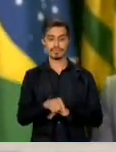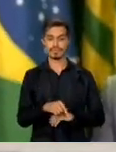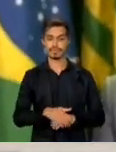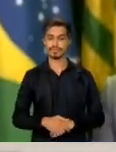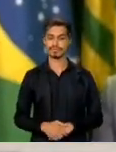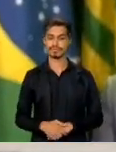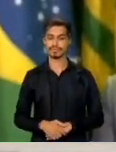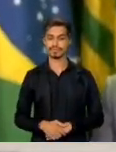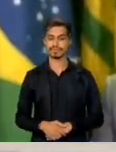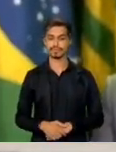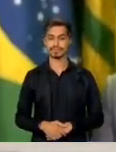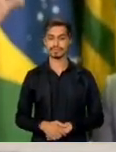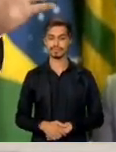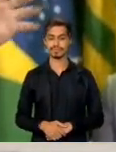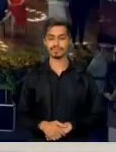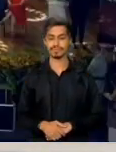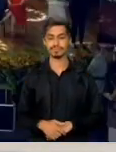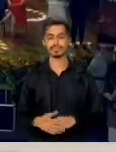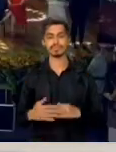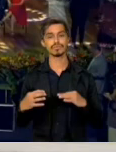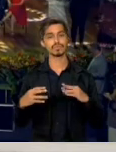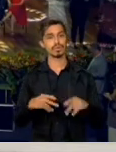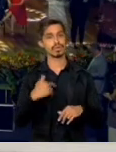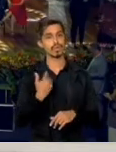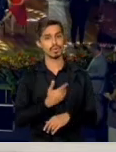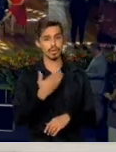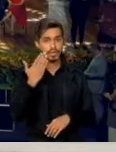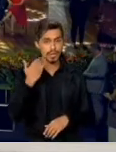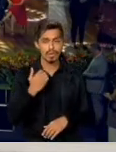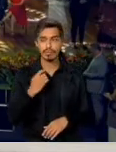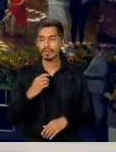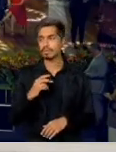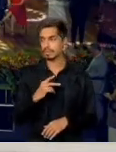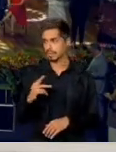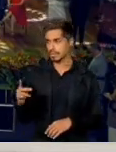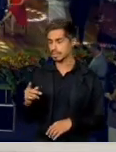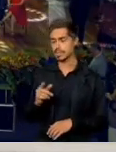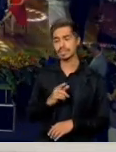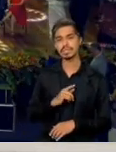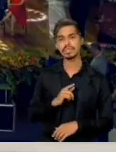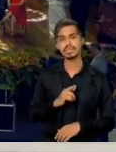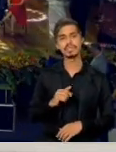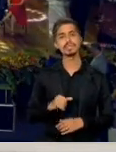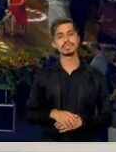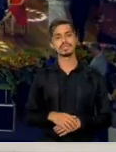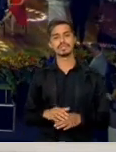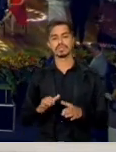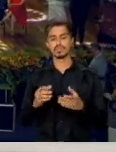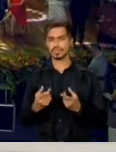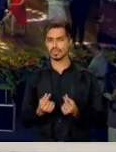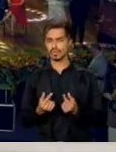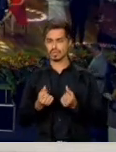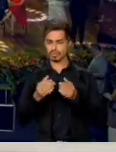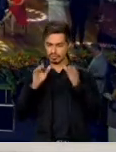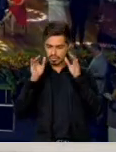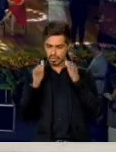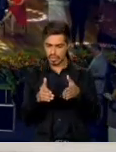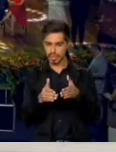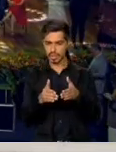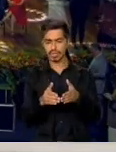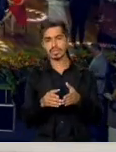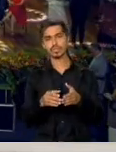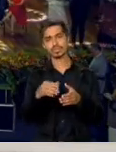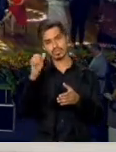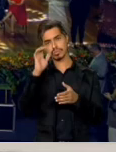federativa. Ora, todos nós sabemos, presidente, que há uma concentração de recursos